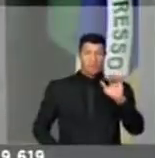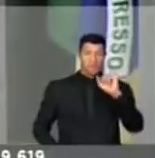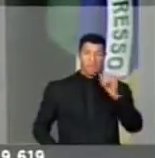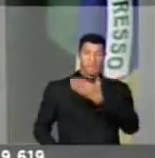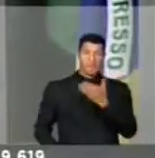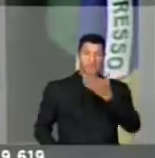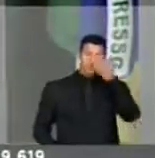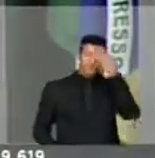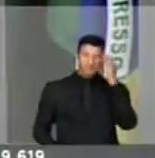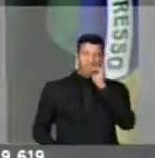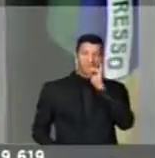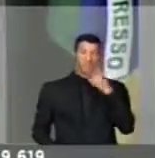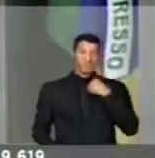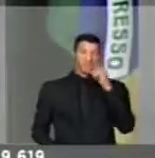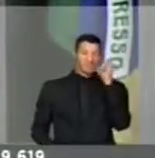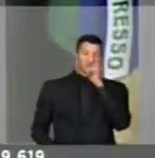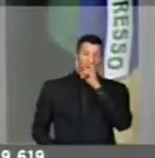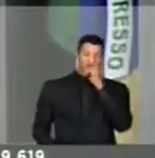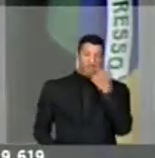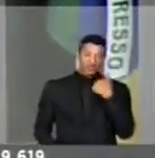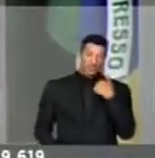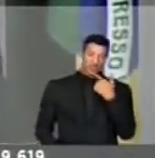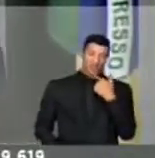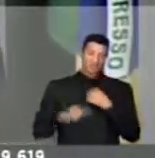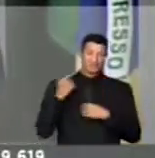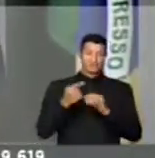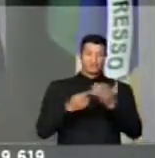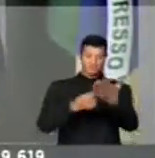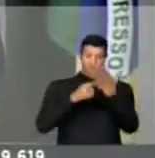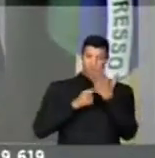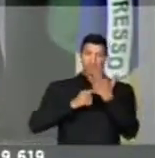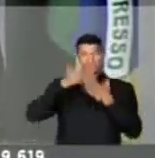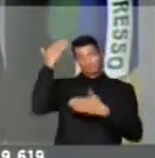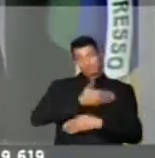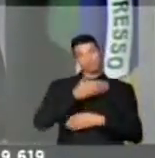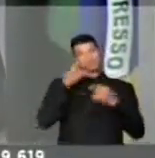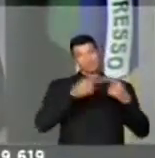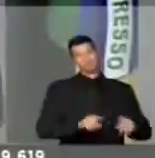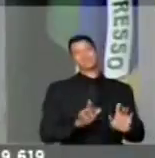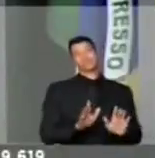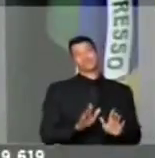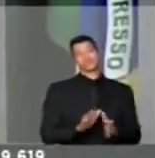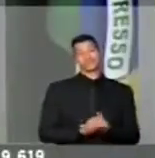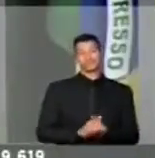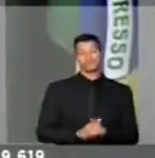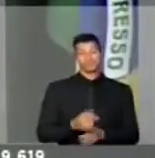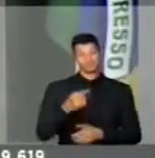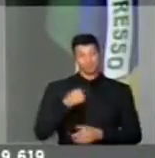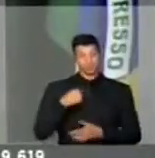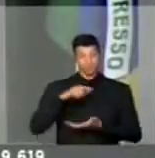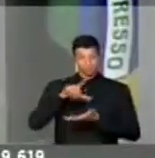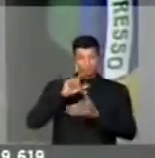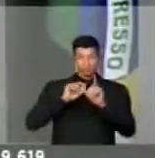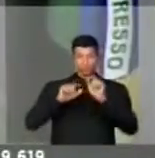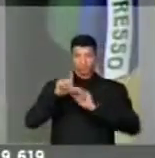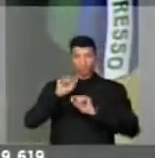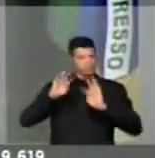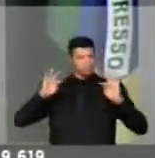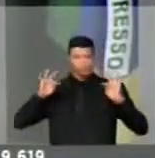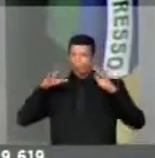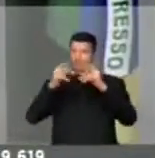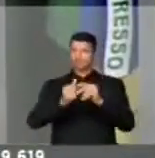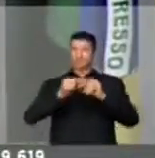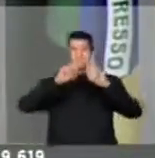alguém quiser dizer que eu estou mentindo, mostre alguma prova contrária. Eu elenquei aqui todos